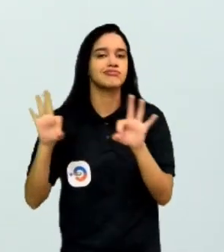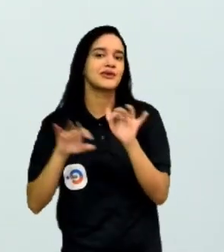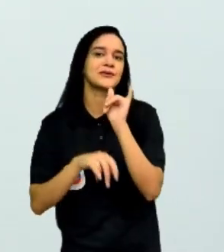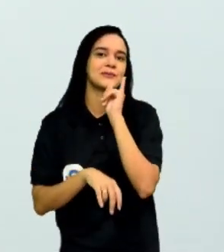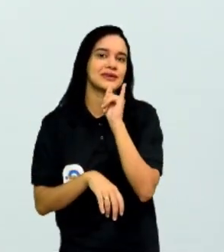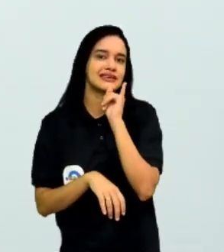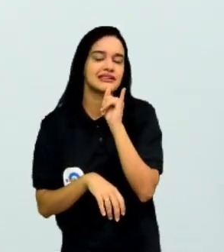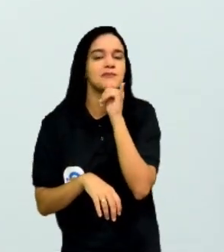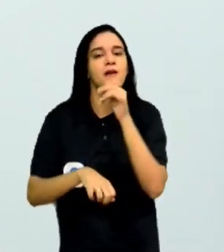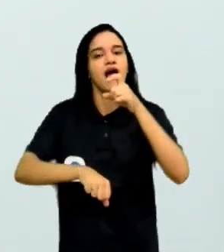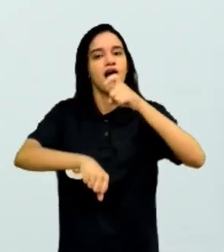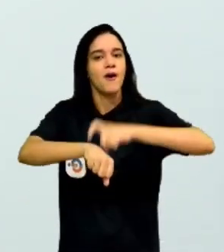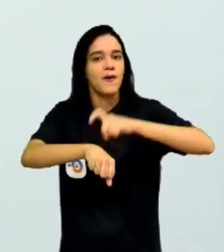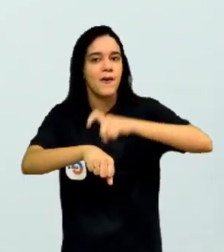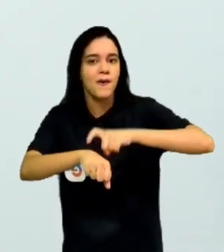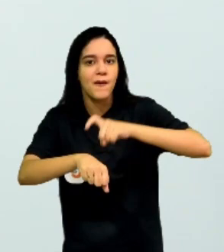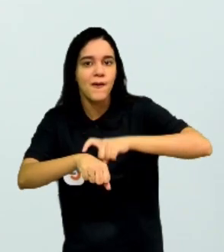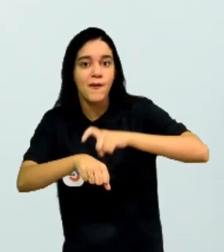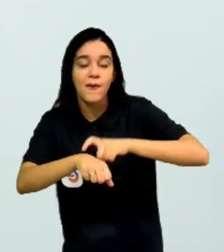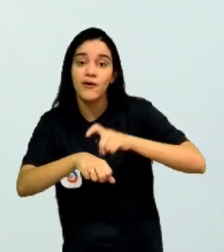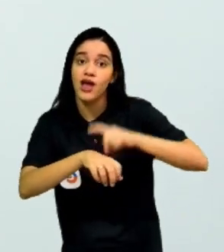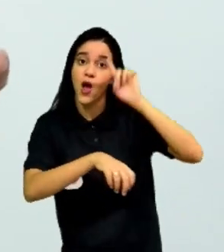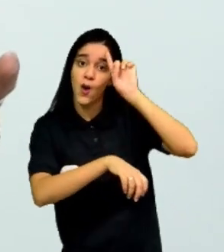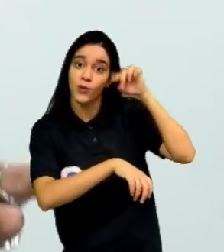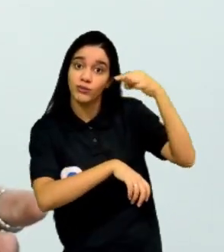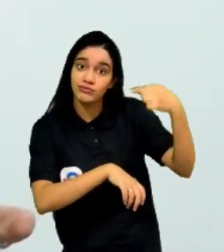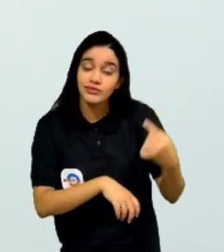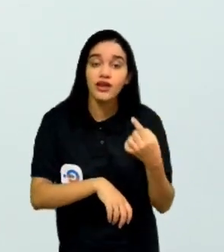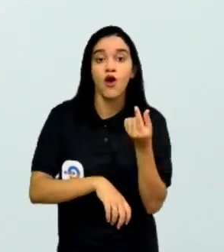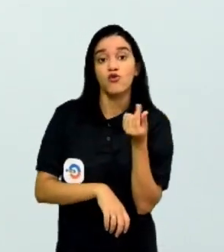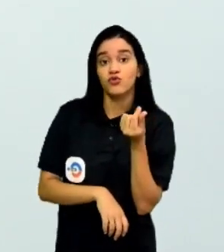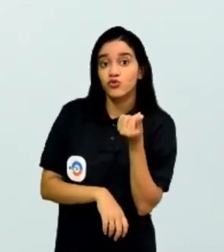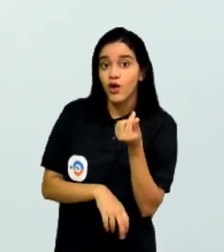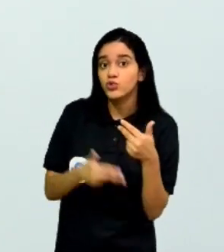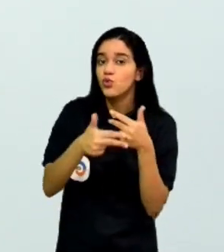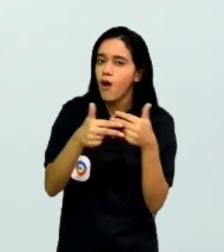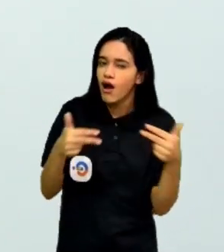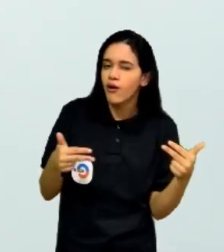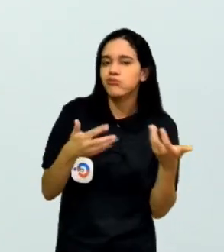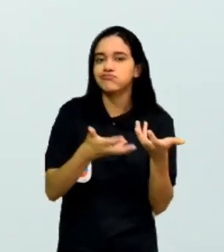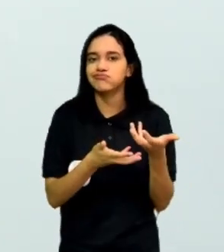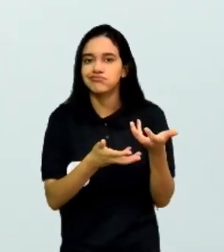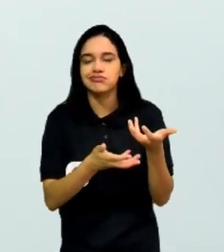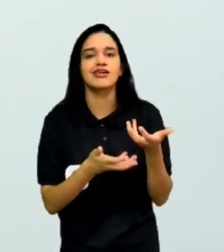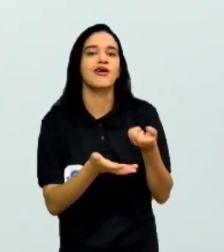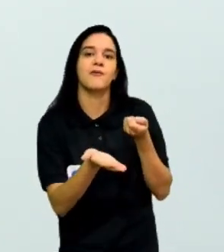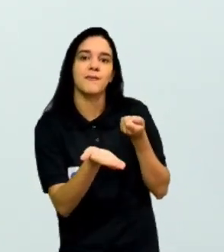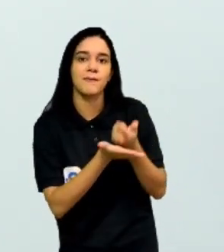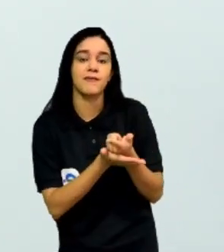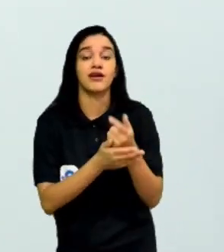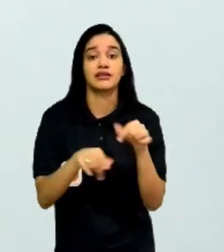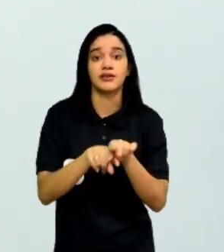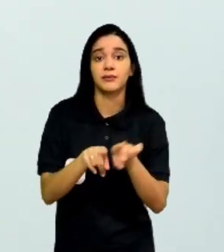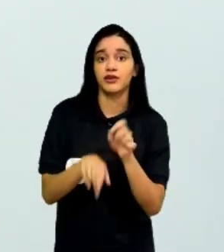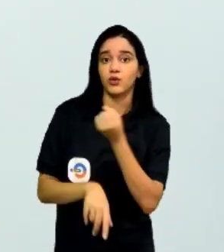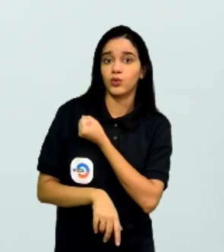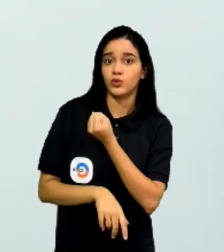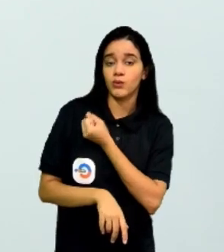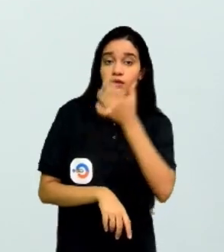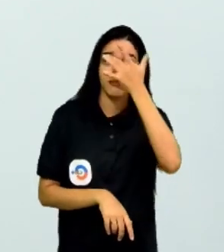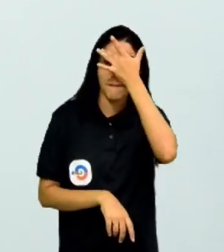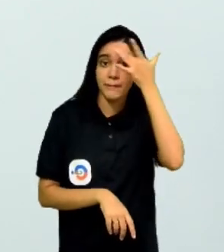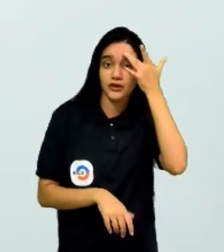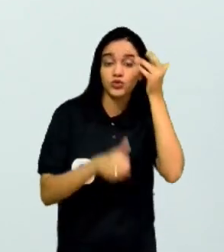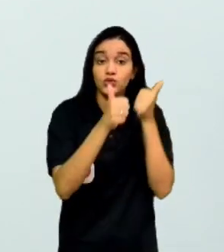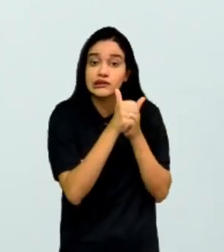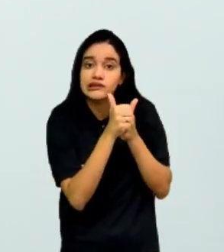as horas, os dias, o preço de alguma coisa que a gente está a fim de comprar, o número de pessoas que a gente segue e